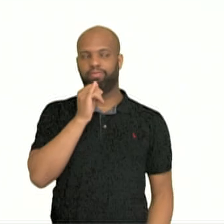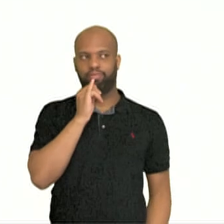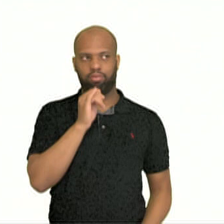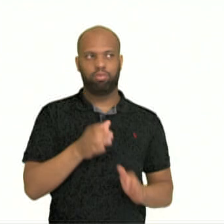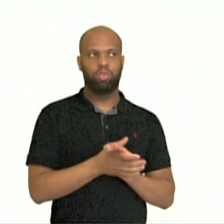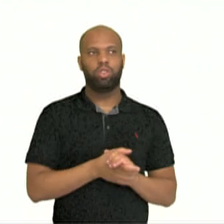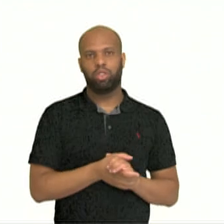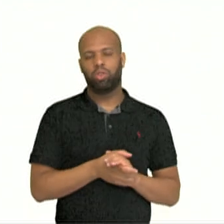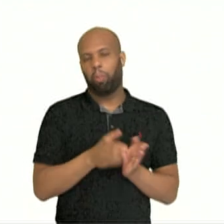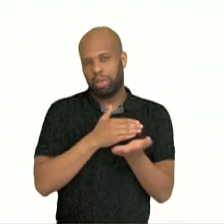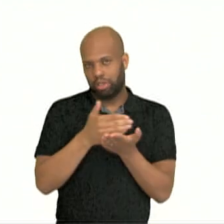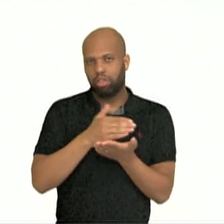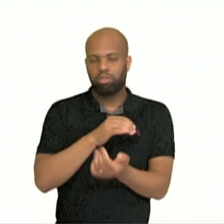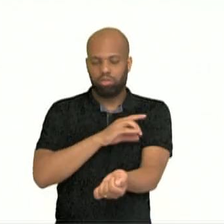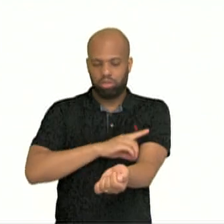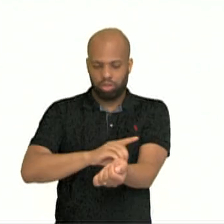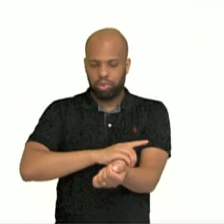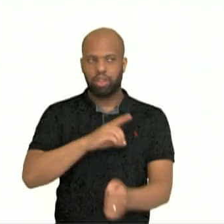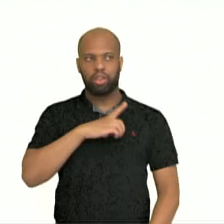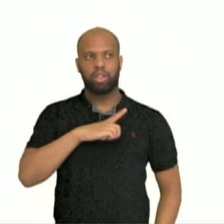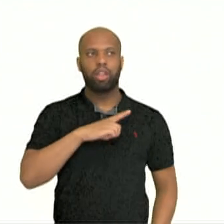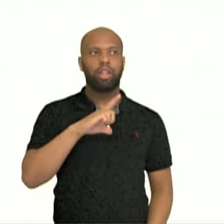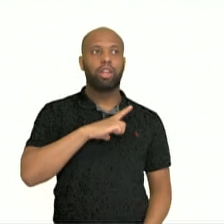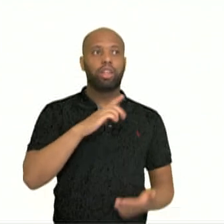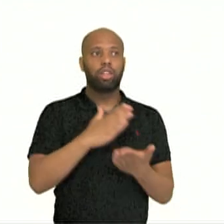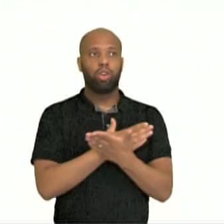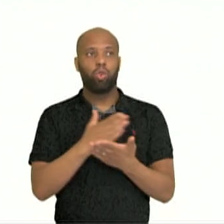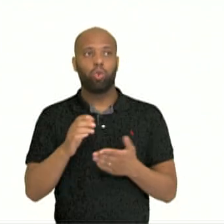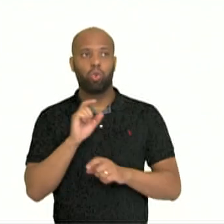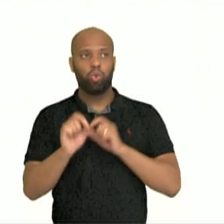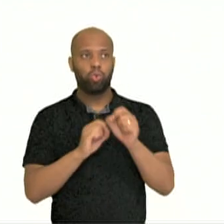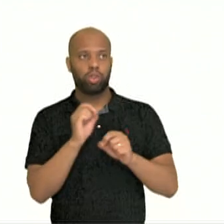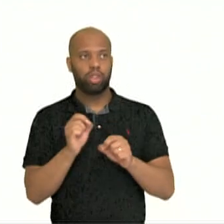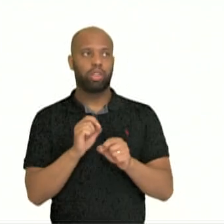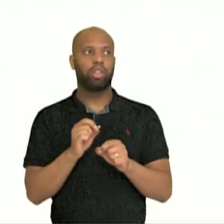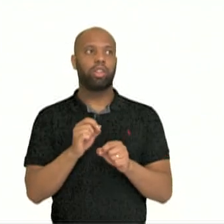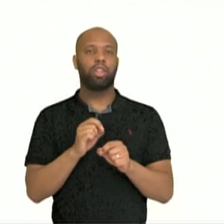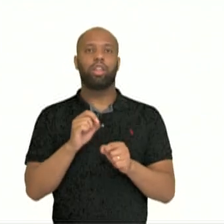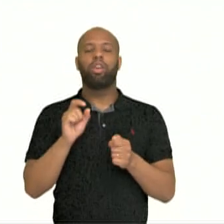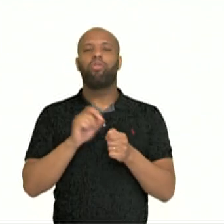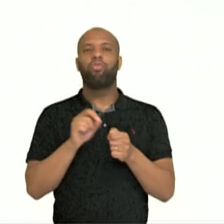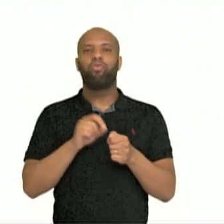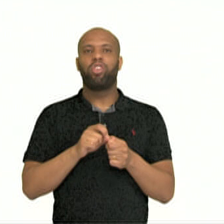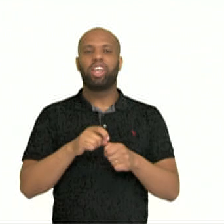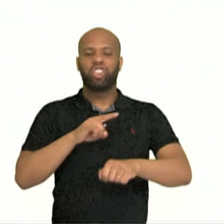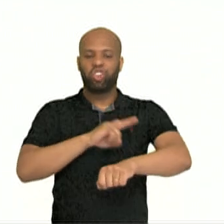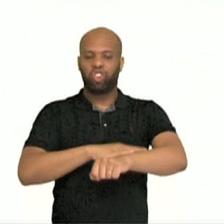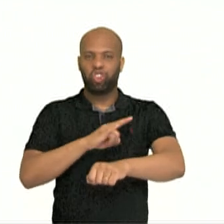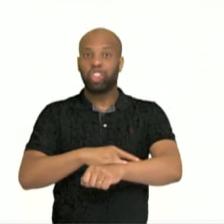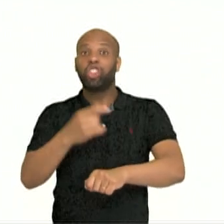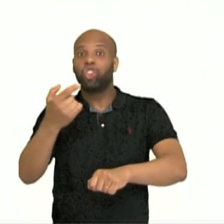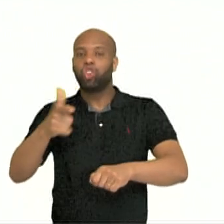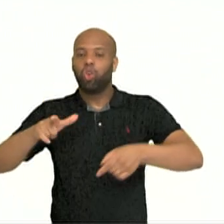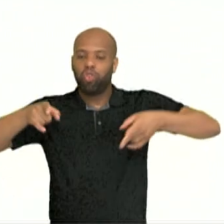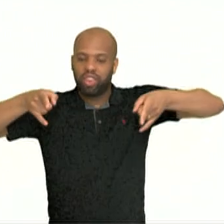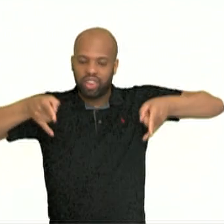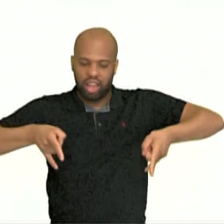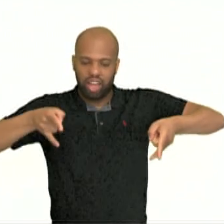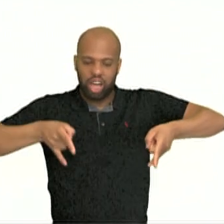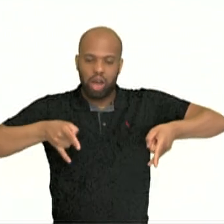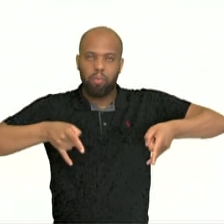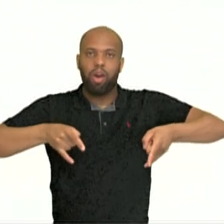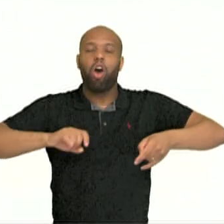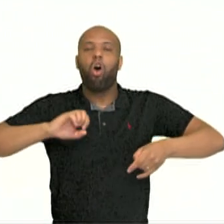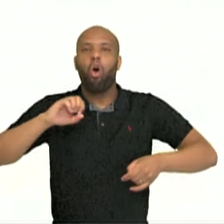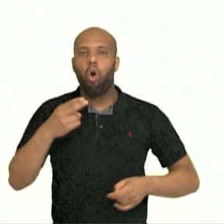com diabetes, né? Algumas voltam a urinar na cama ou acordam com frequência para beber